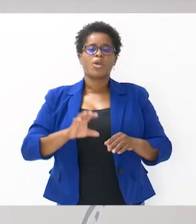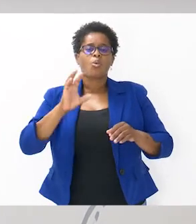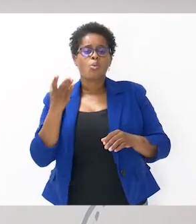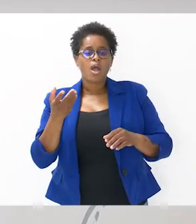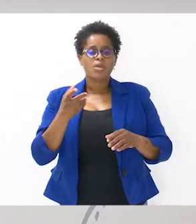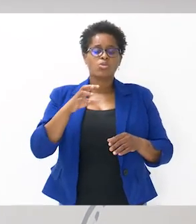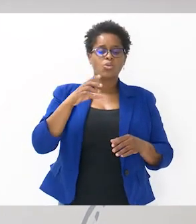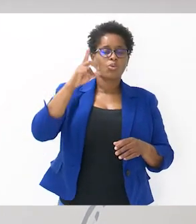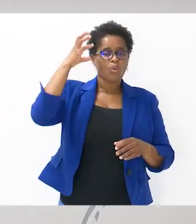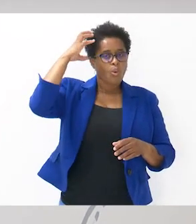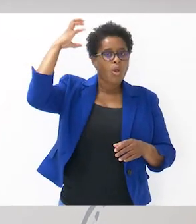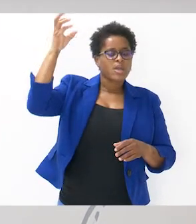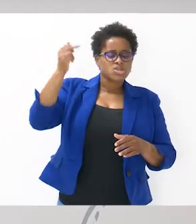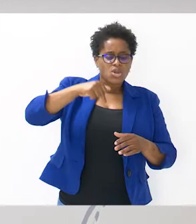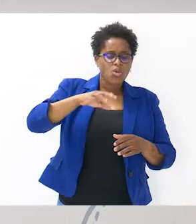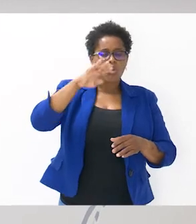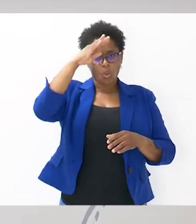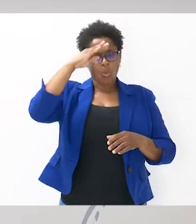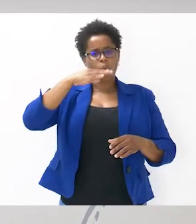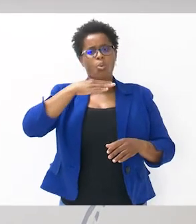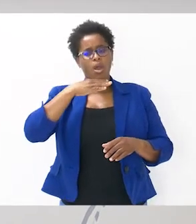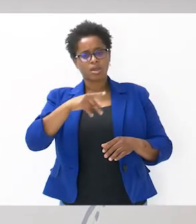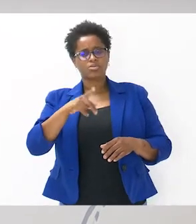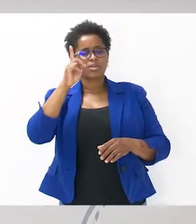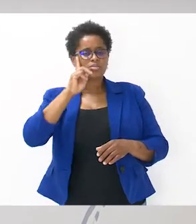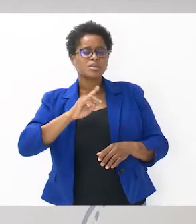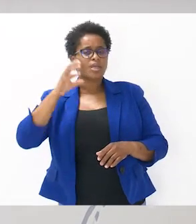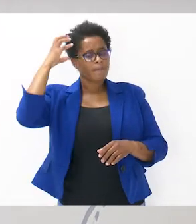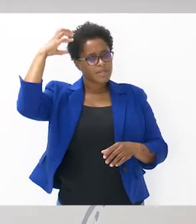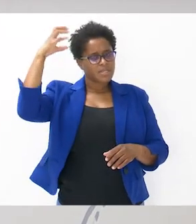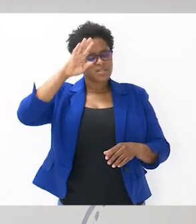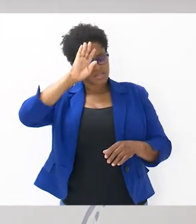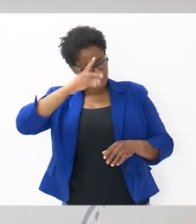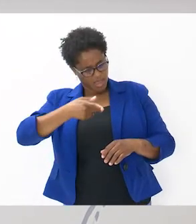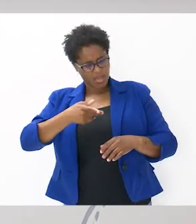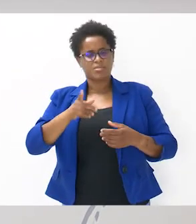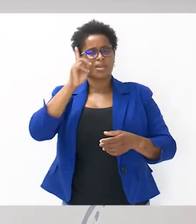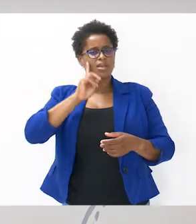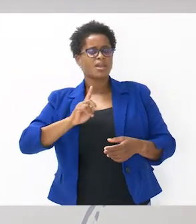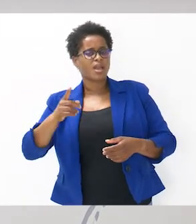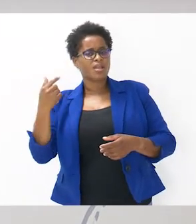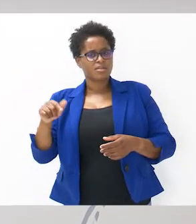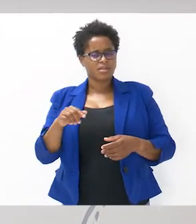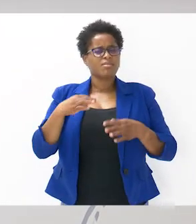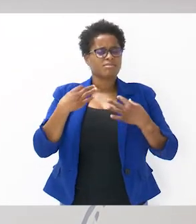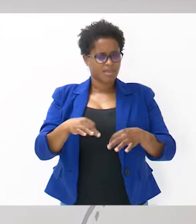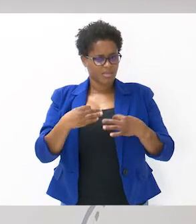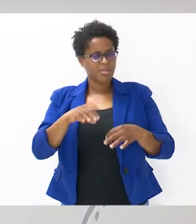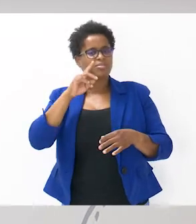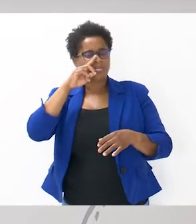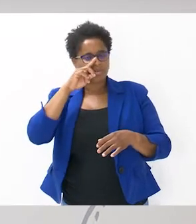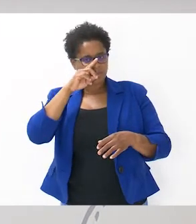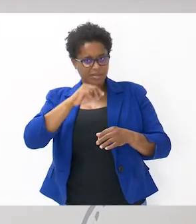quando o rei chegou no quarto da princesa, sabendo que ela tinha mania, o vício de